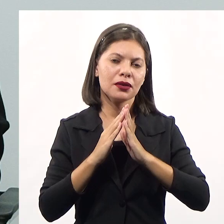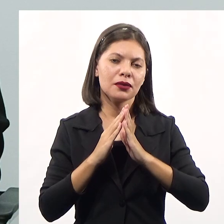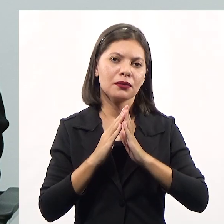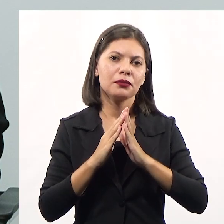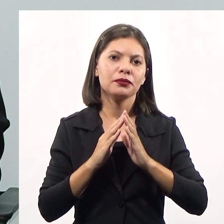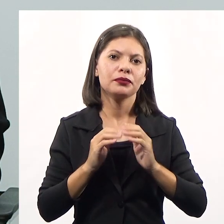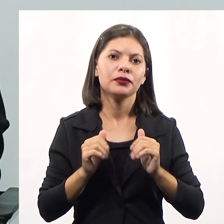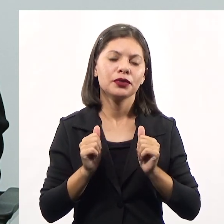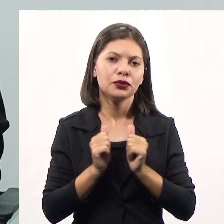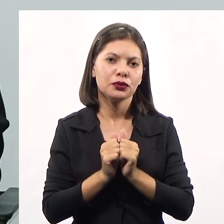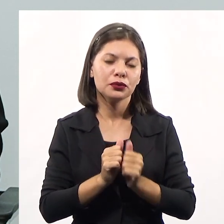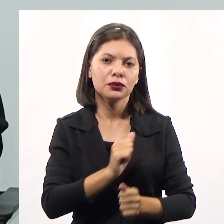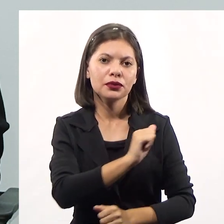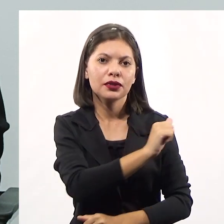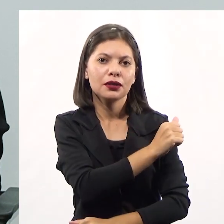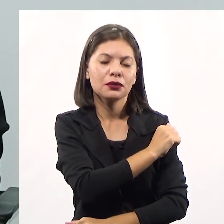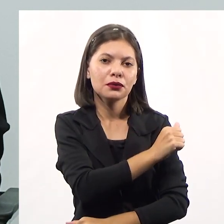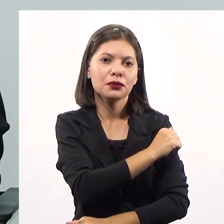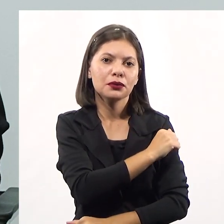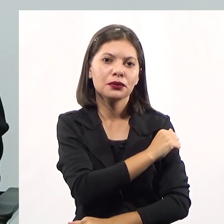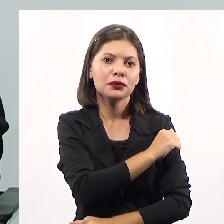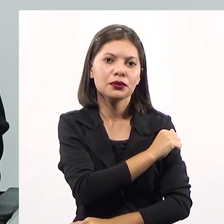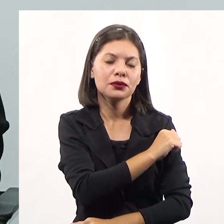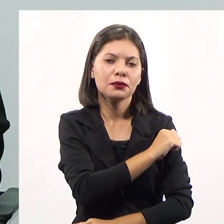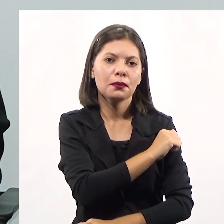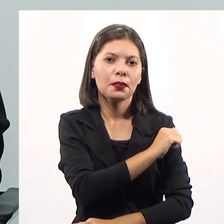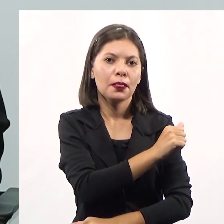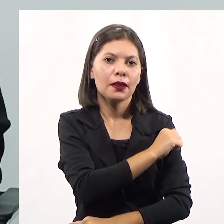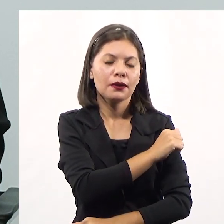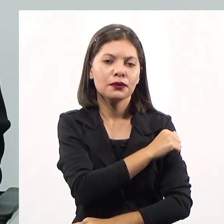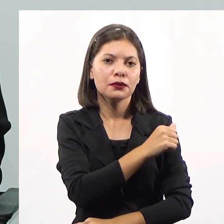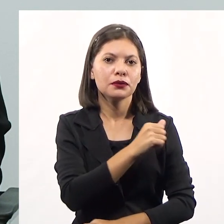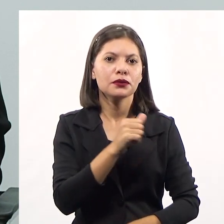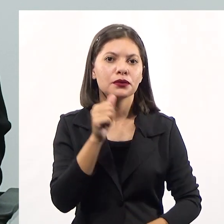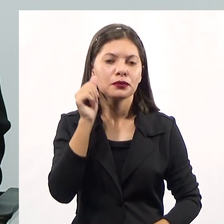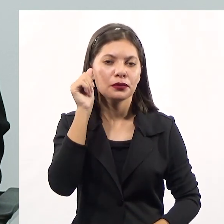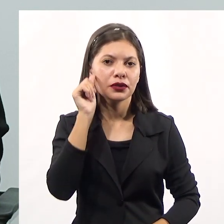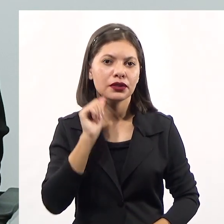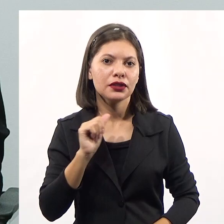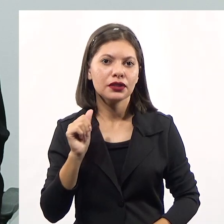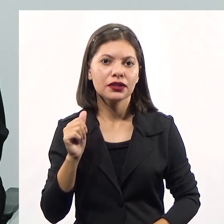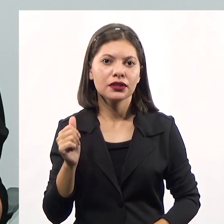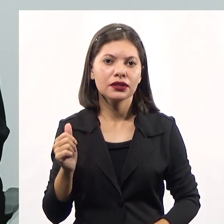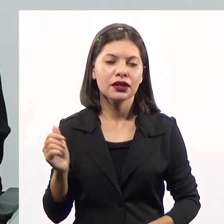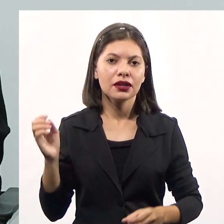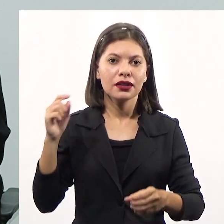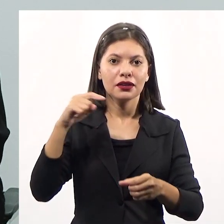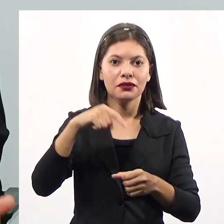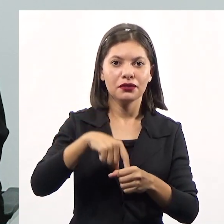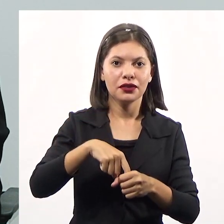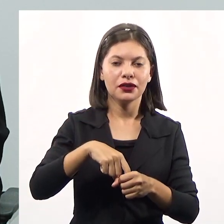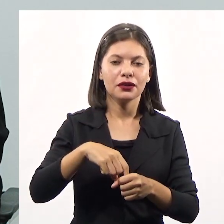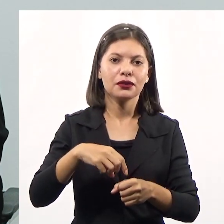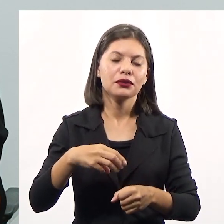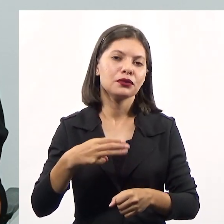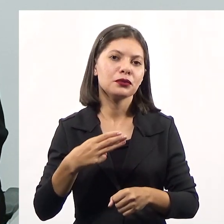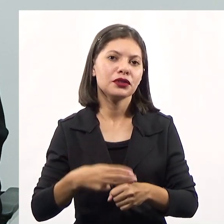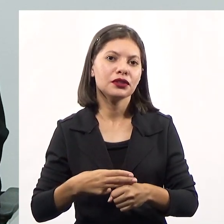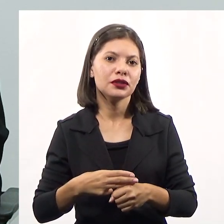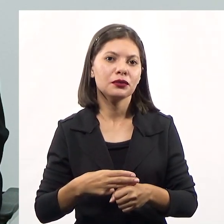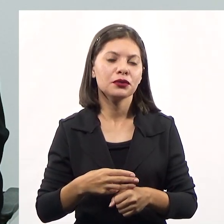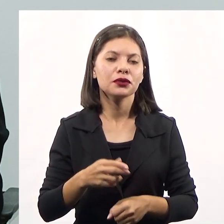né, as alunas, a maioria eram alunas meninas, né, que vinham dos municípios próximos,